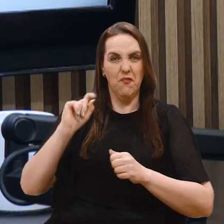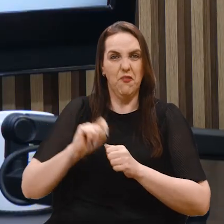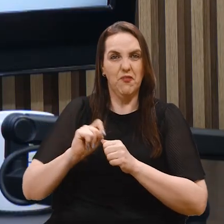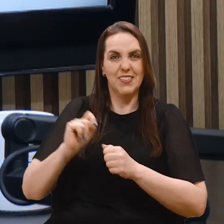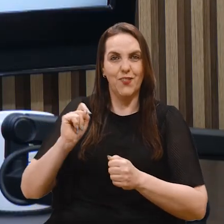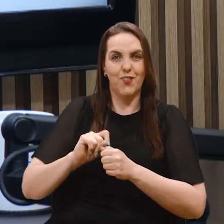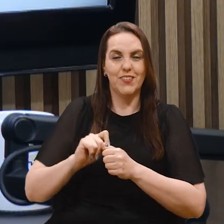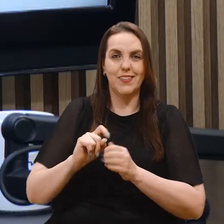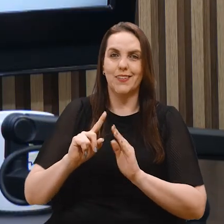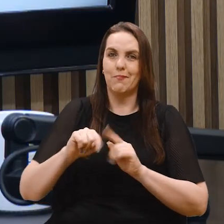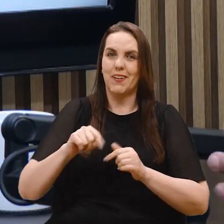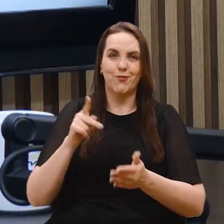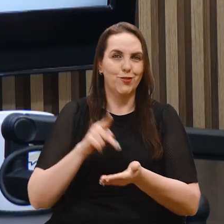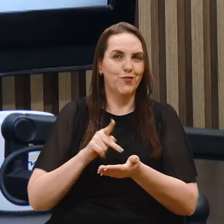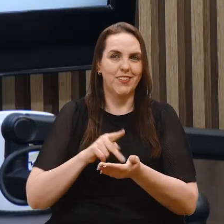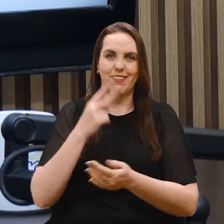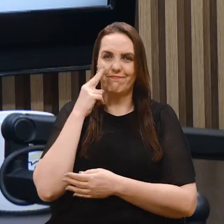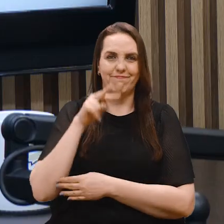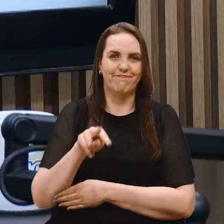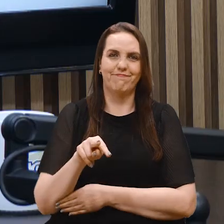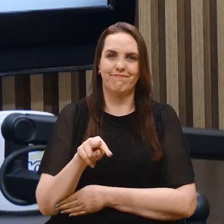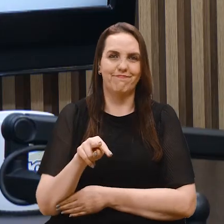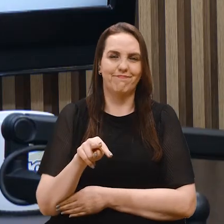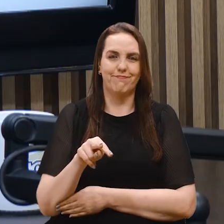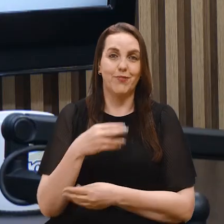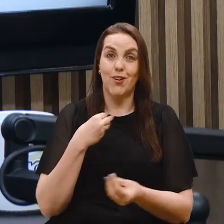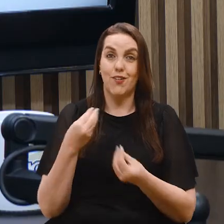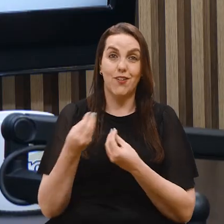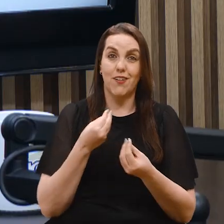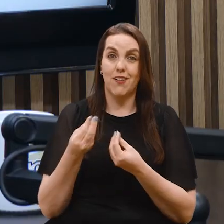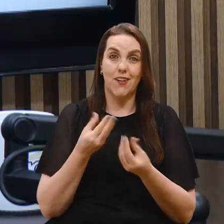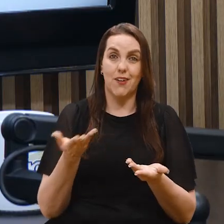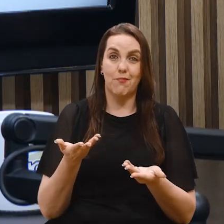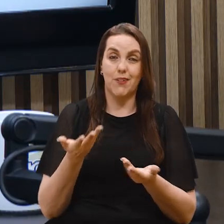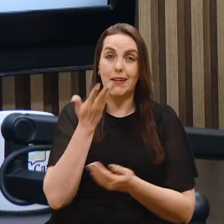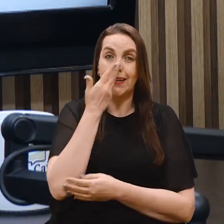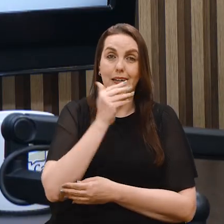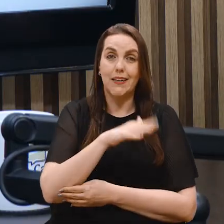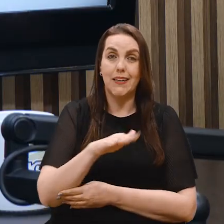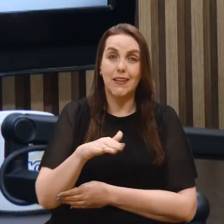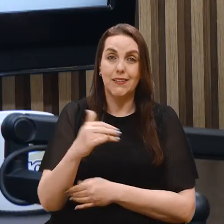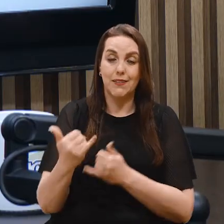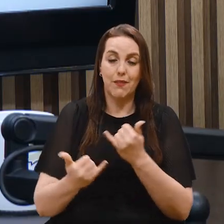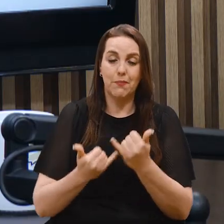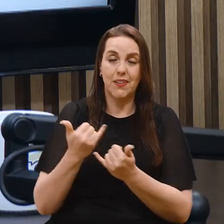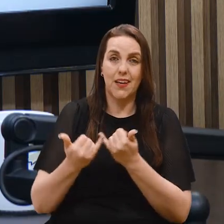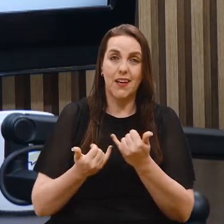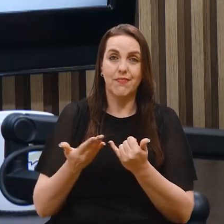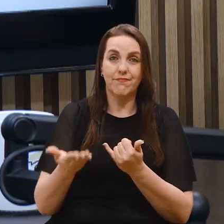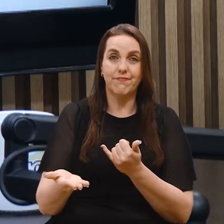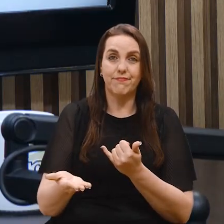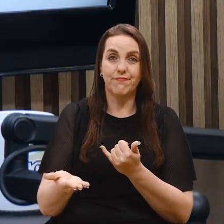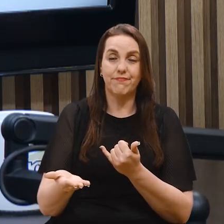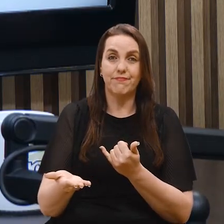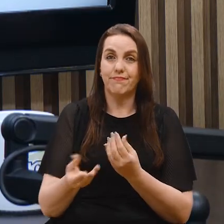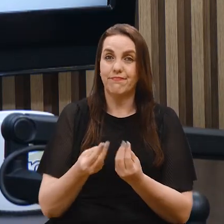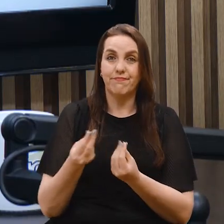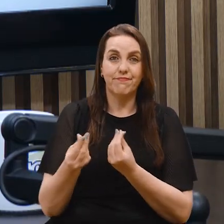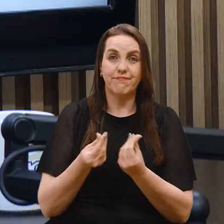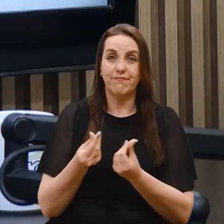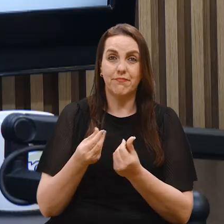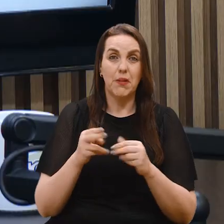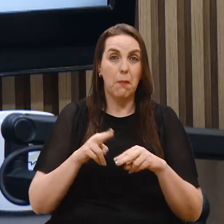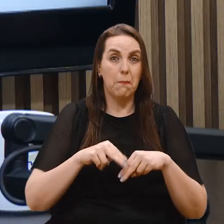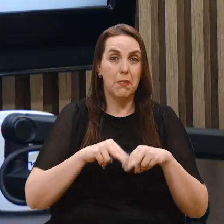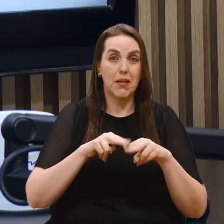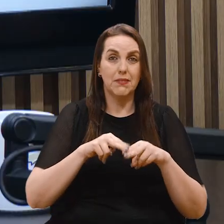efetivamente a gente não vê. E aí, como é que tu vai ter uma criança que vai brincar? Não temos nem uma pracinha, nós